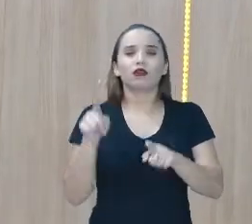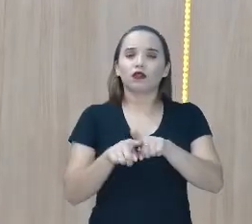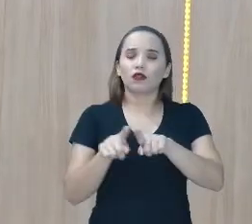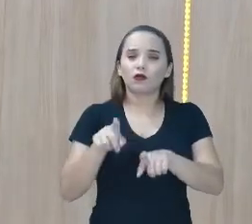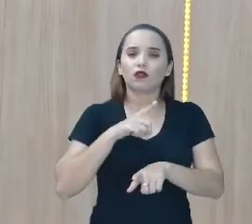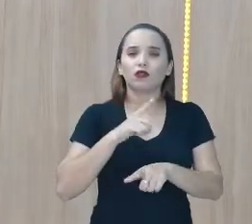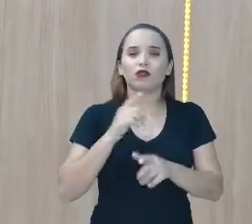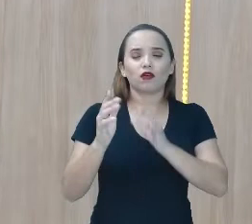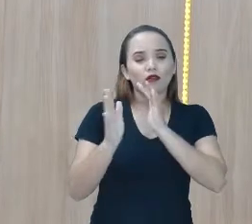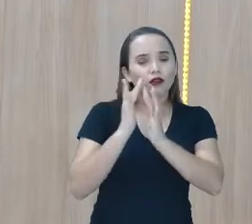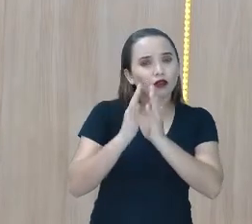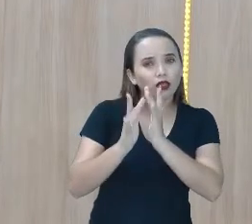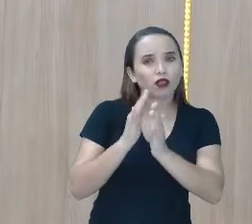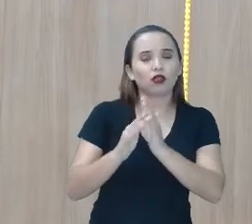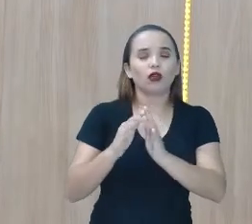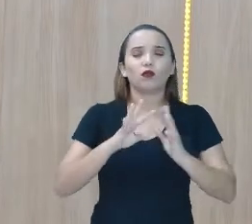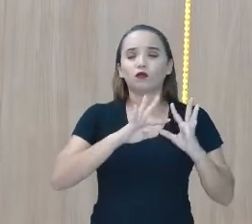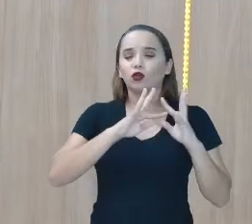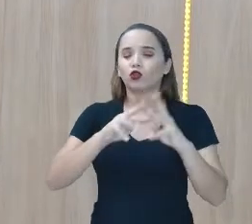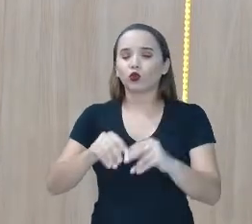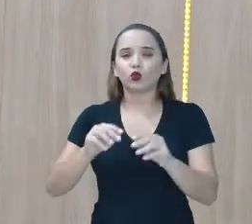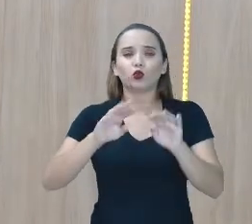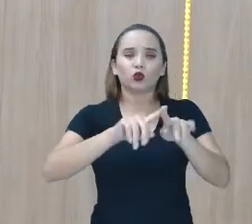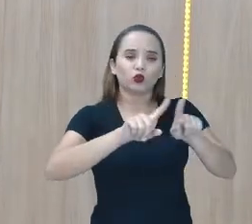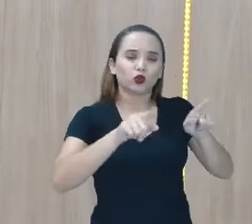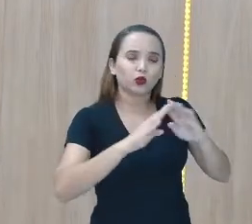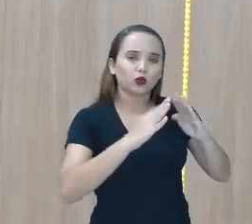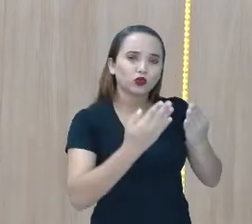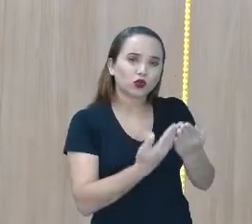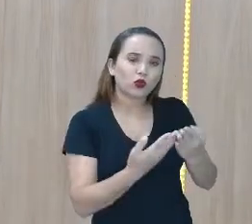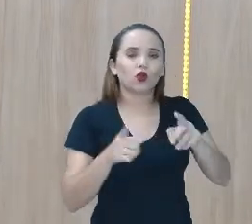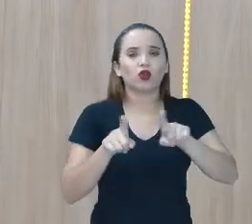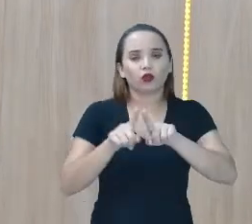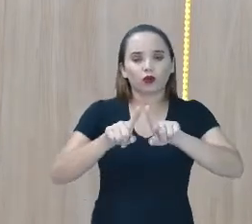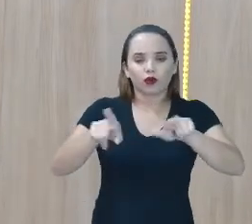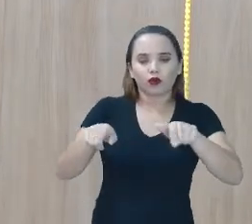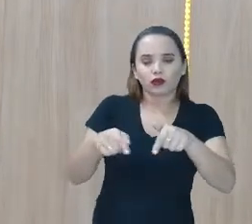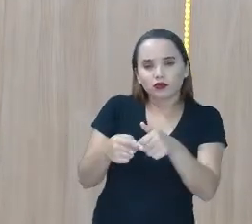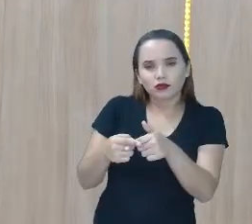dinâmica para o contexto geral da escola, para a sala regular, para os